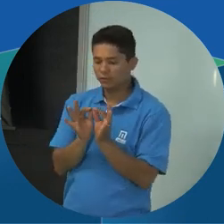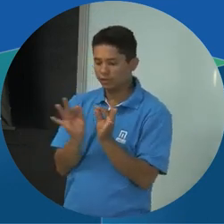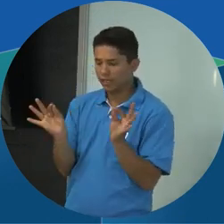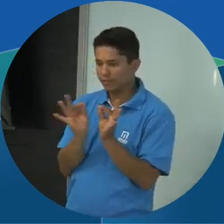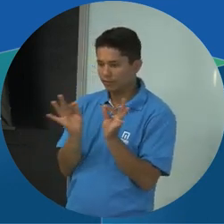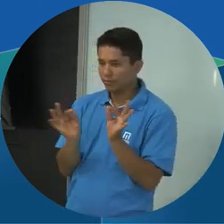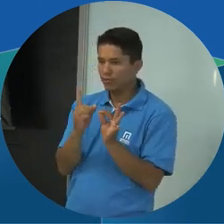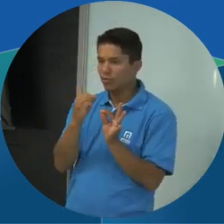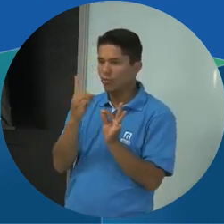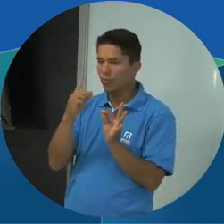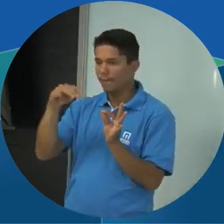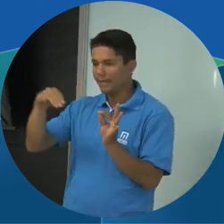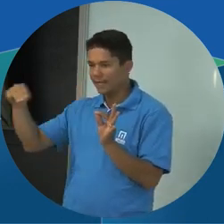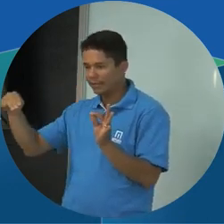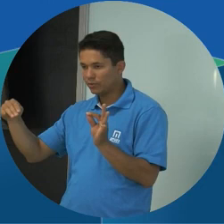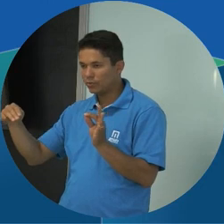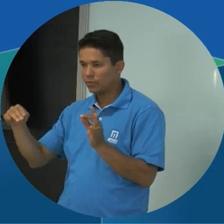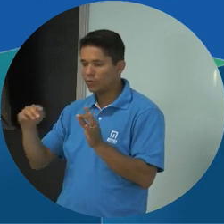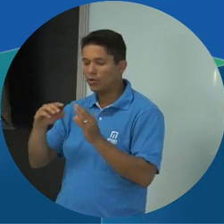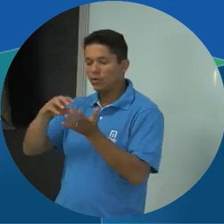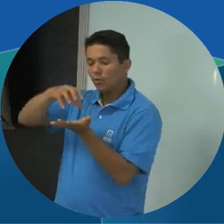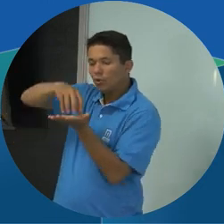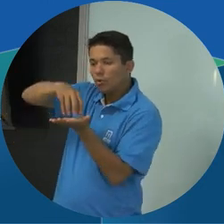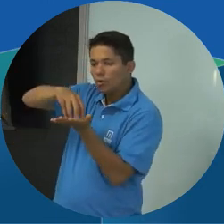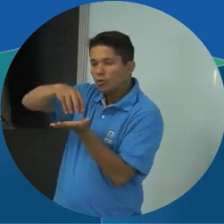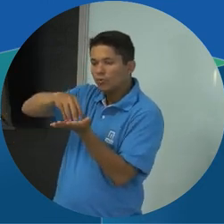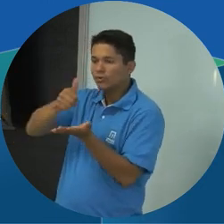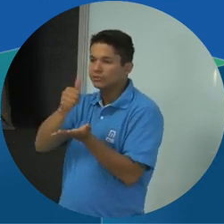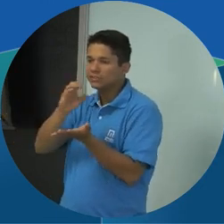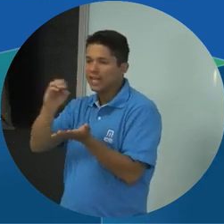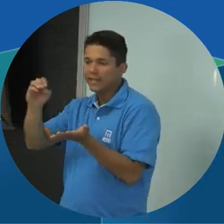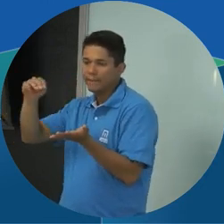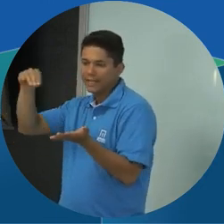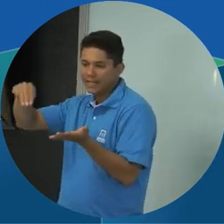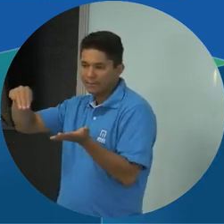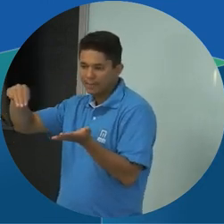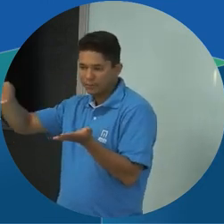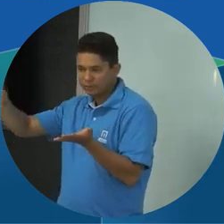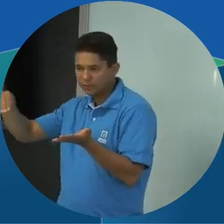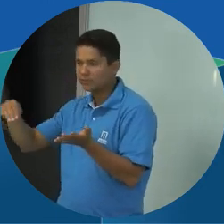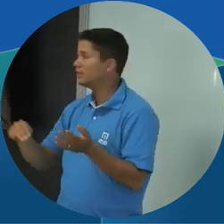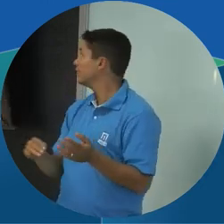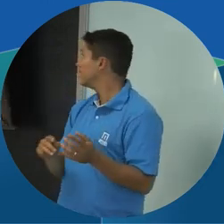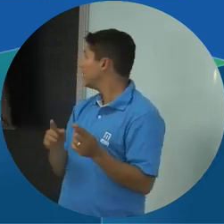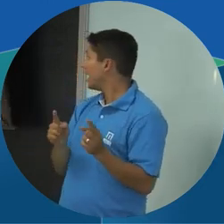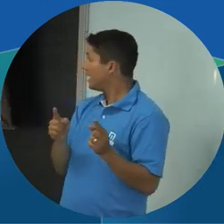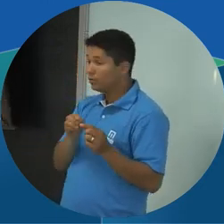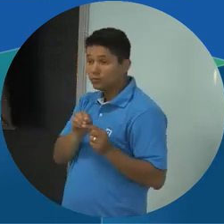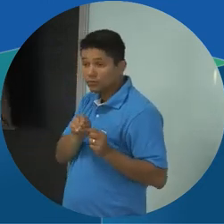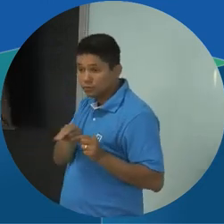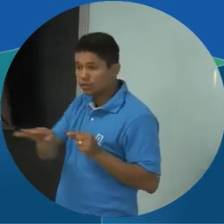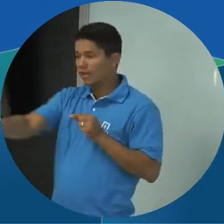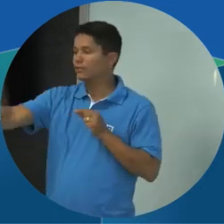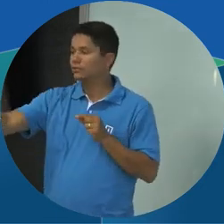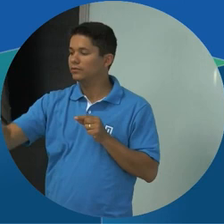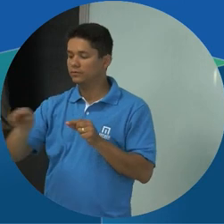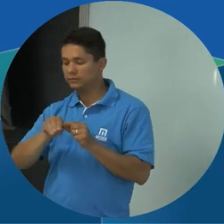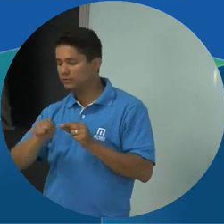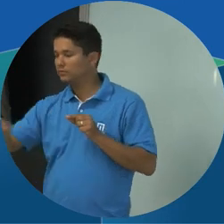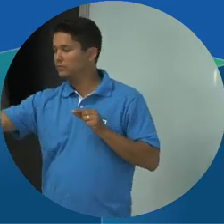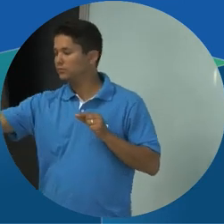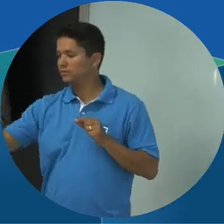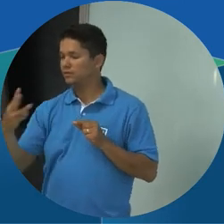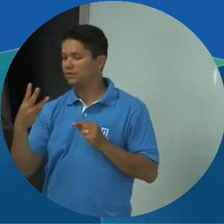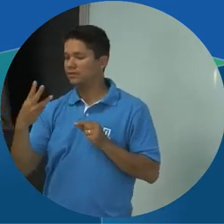jato 100 milímetros, o jato compacto 350 milímetros. Certo? Essa área é a